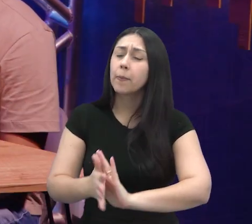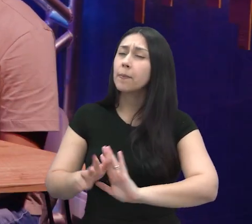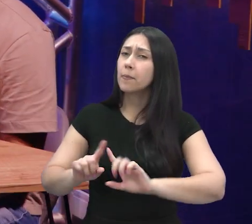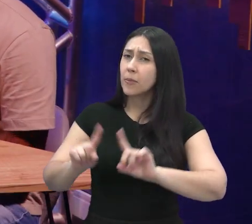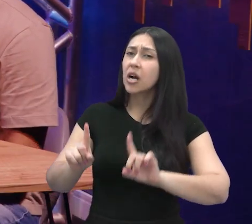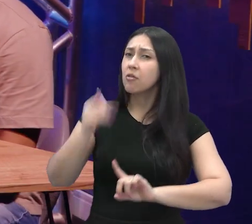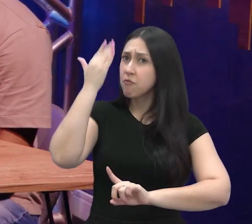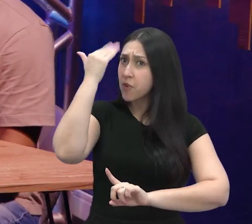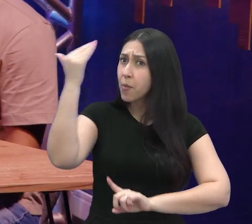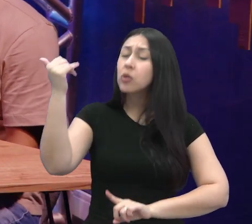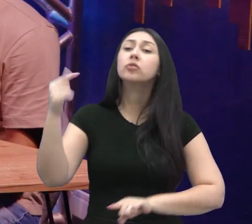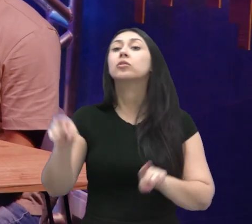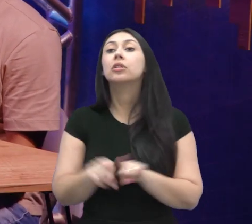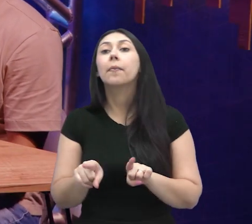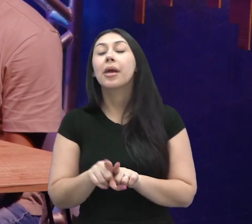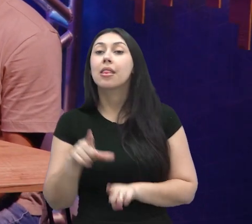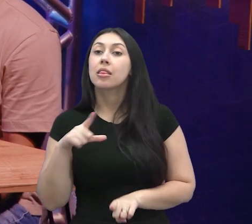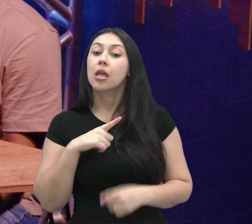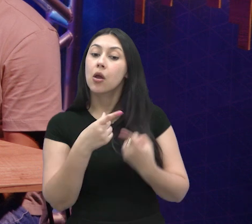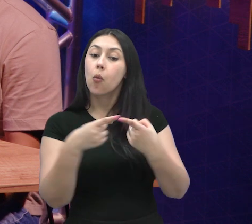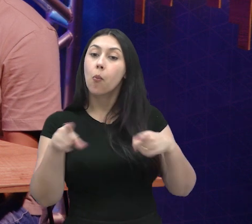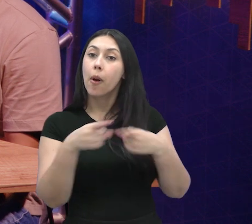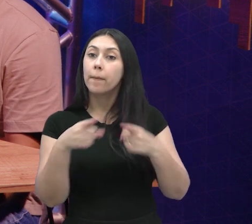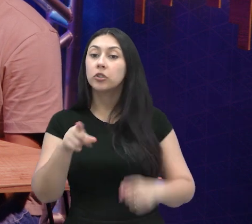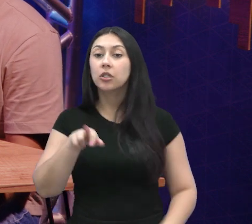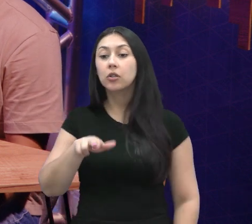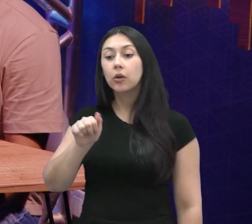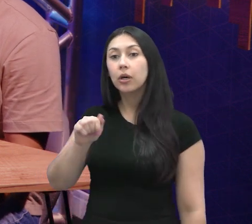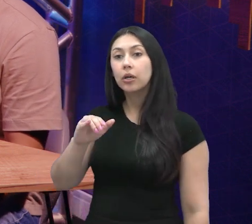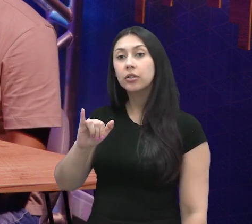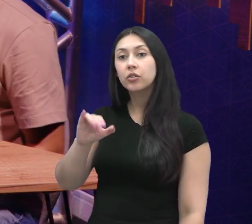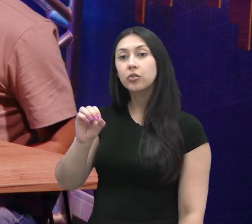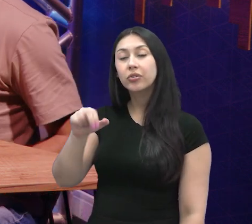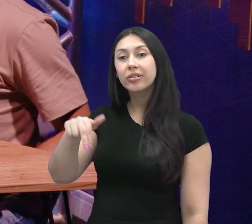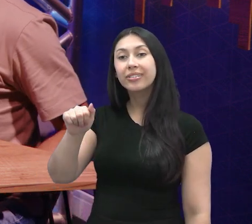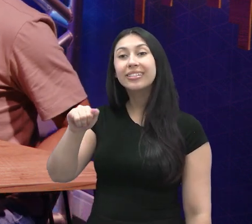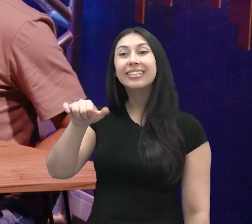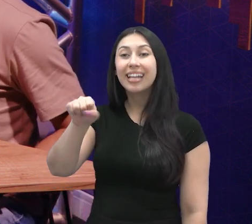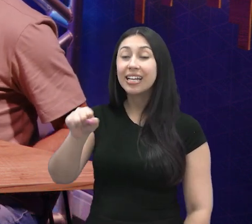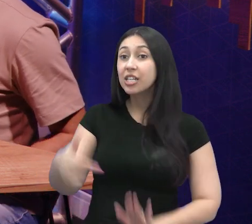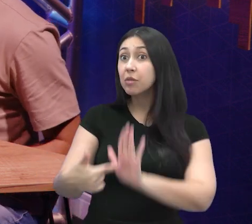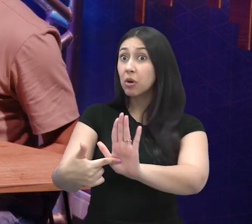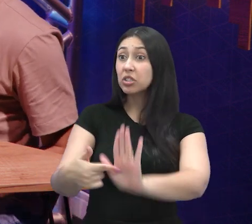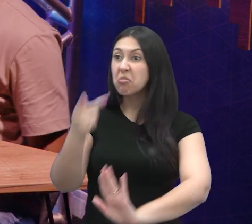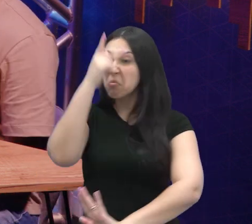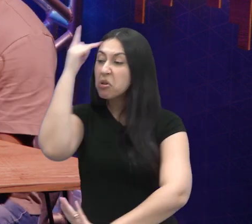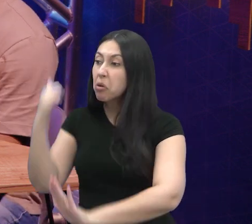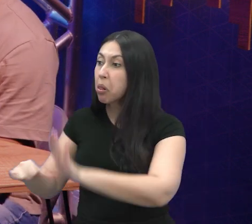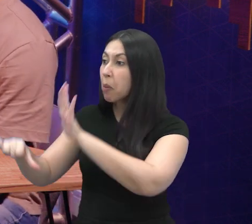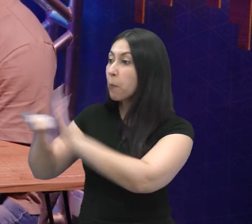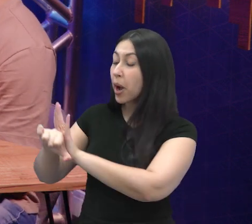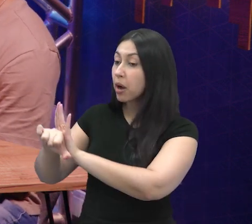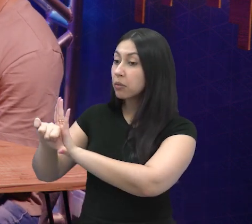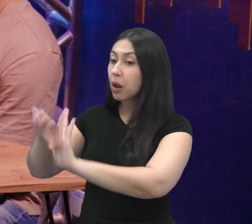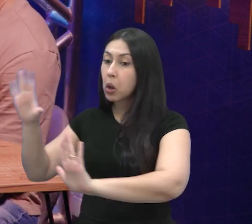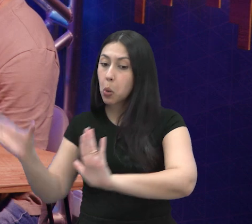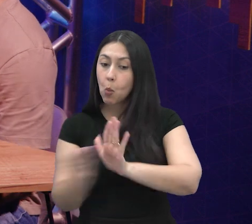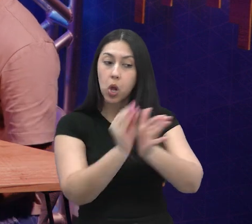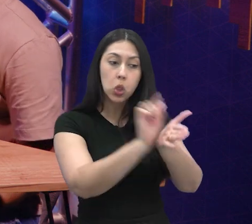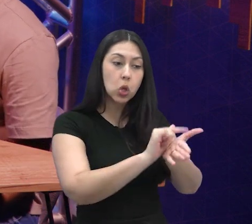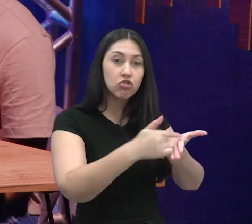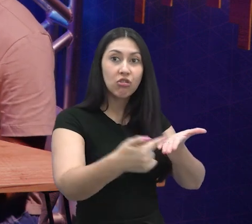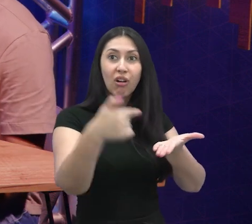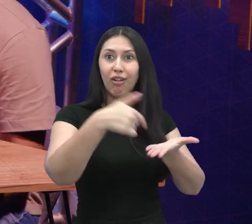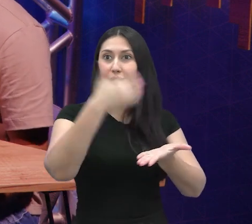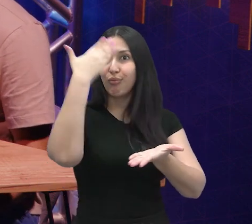fez muita fama. Tem até uma referência deles numa música do Racionais, que fala de um criminoso que virou superstar do Notícias